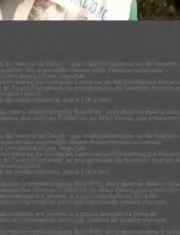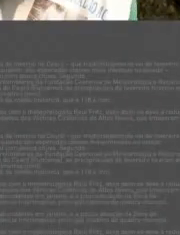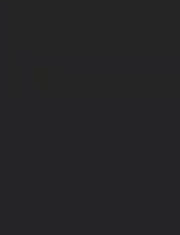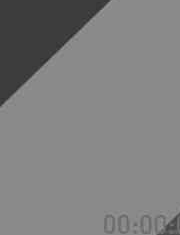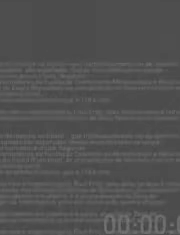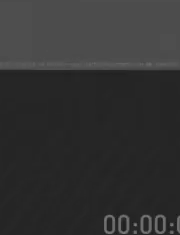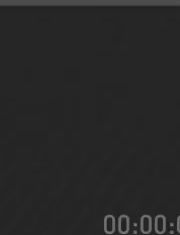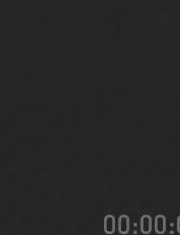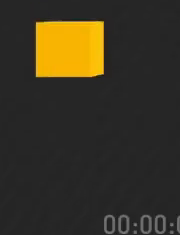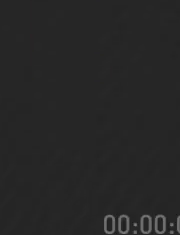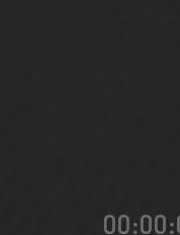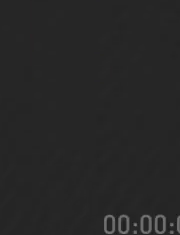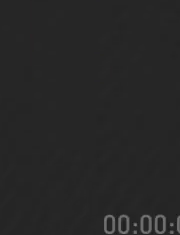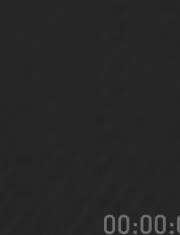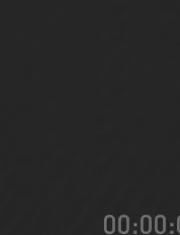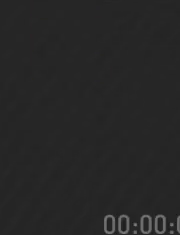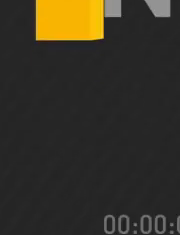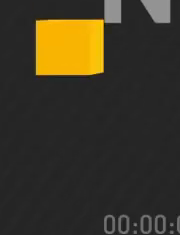ae